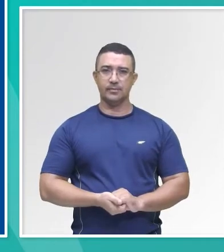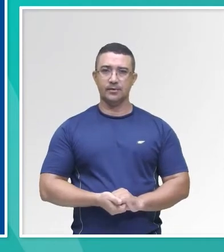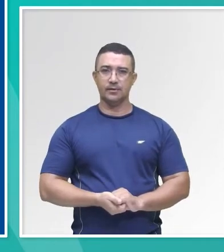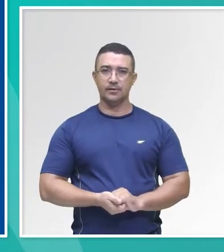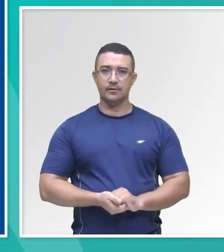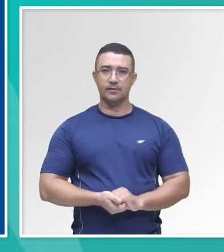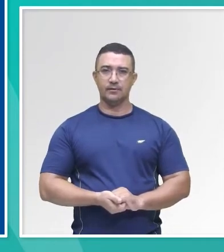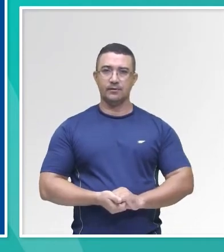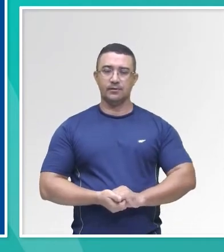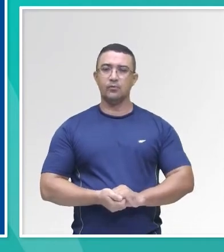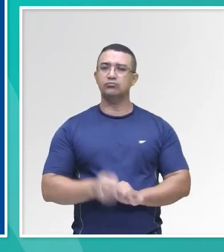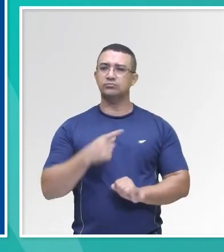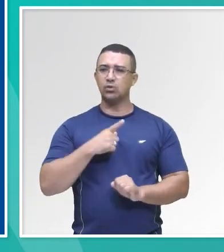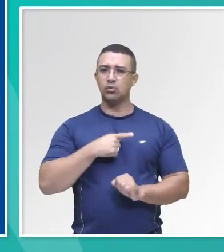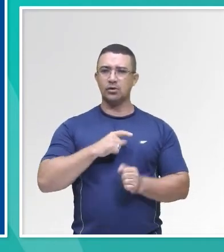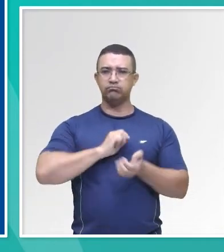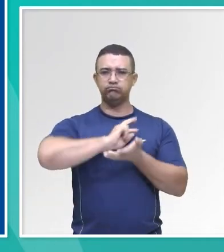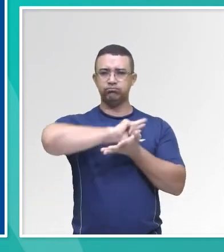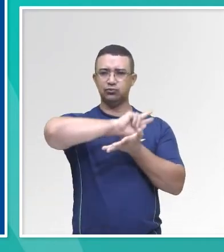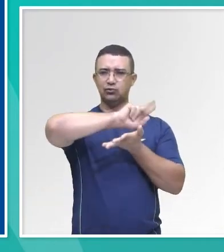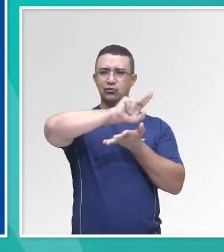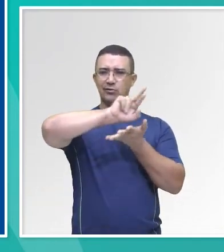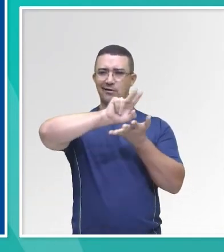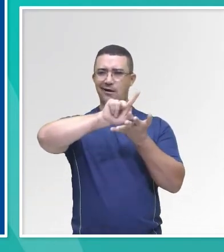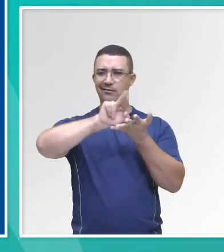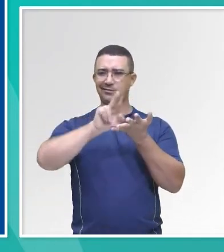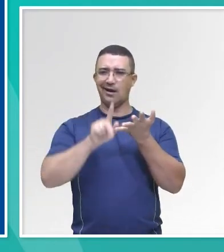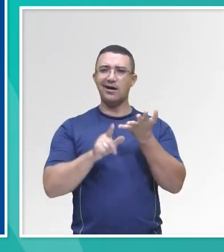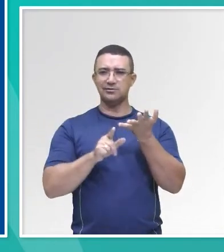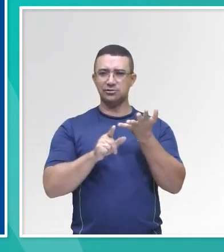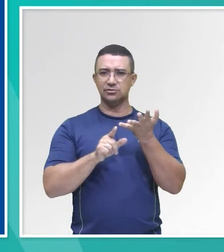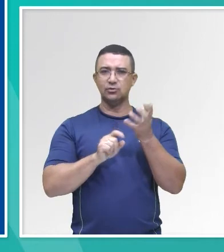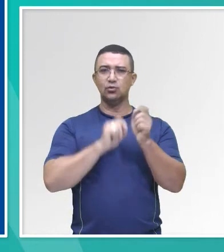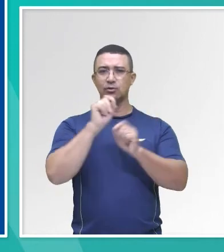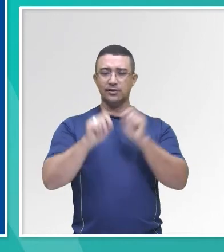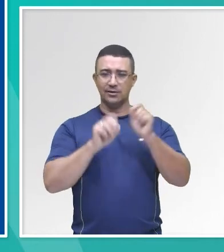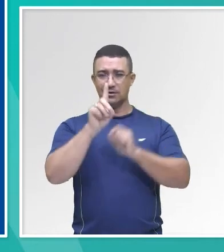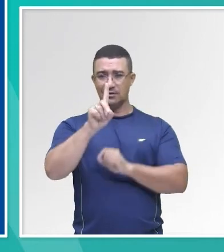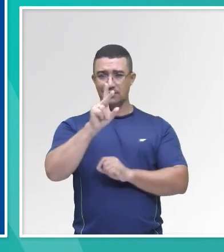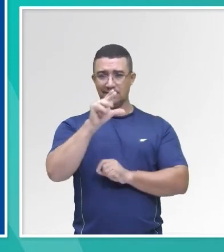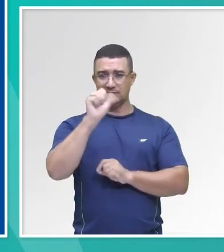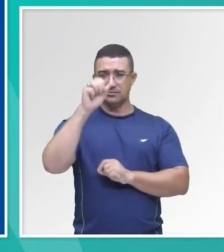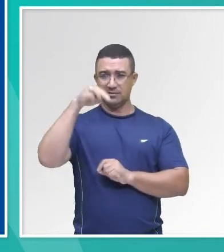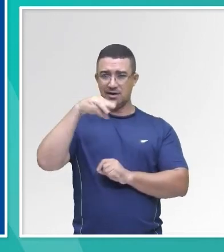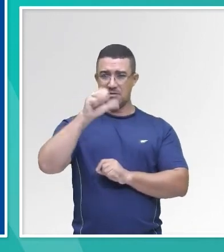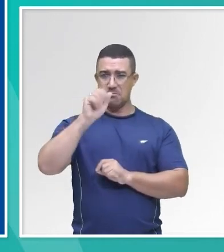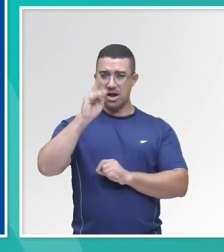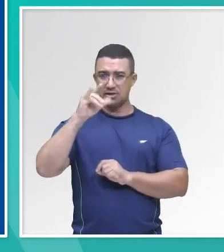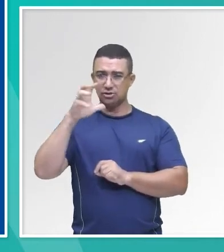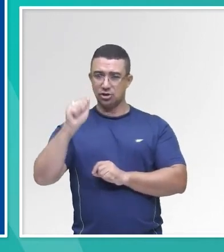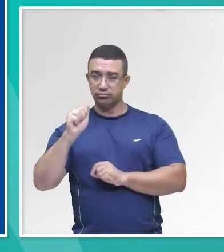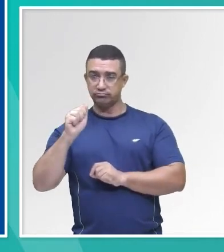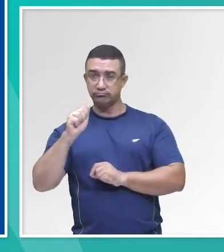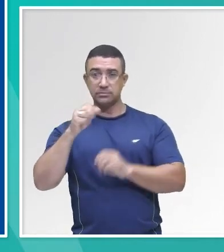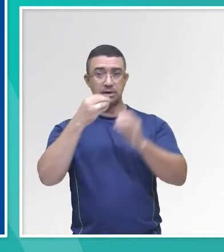Ele vai ter uma pluralidade dramática. Ao contrário do que acontece com o conto, a novela, olha só,